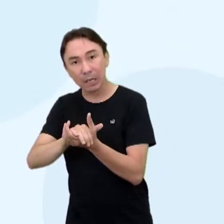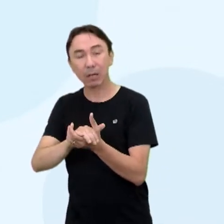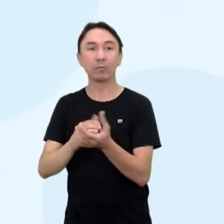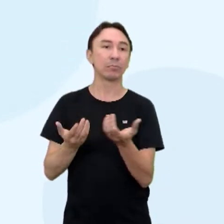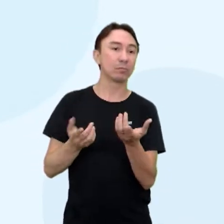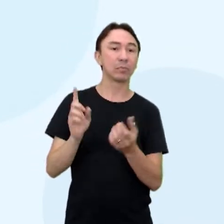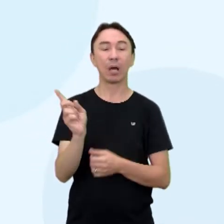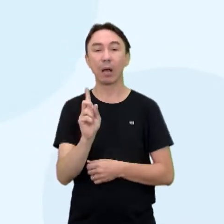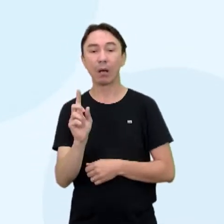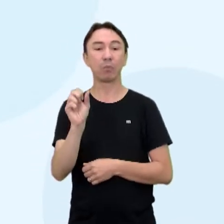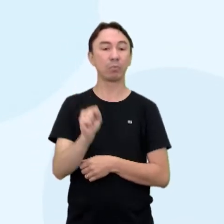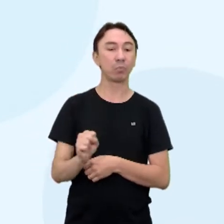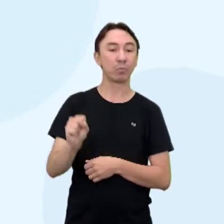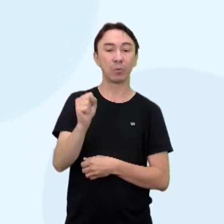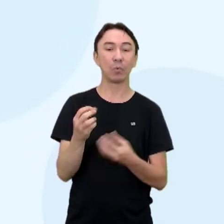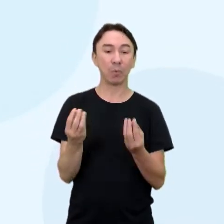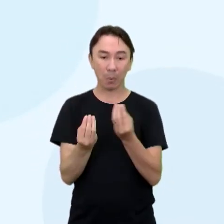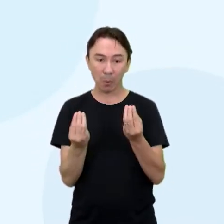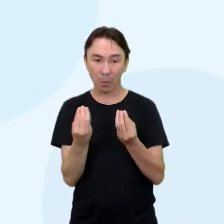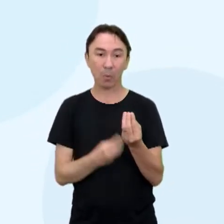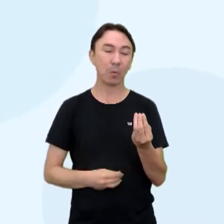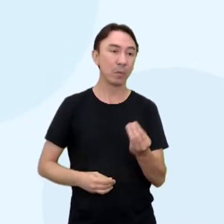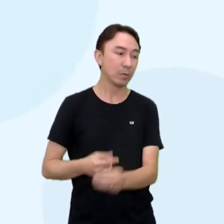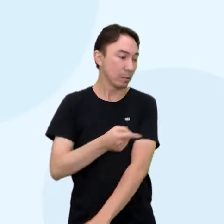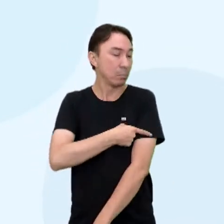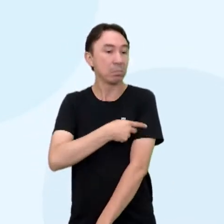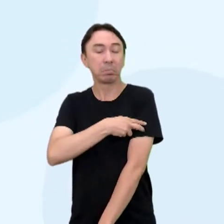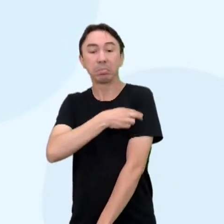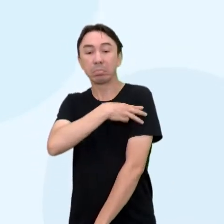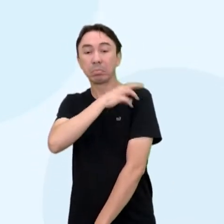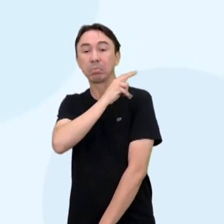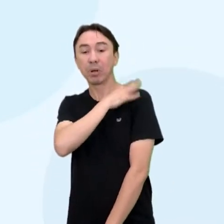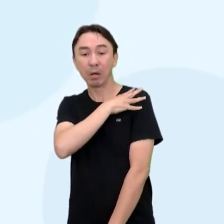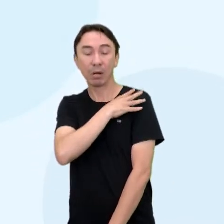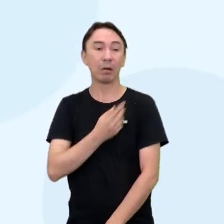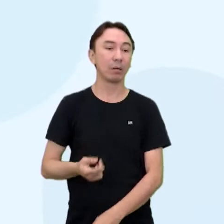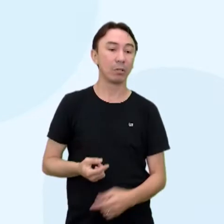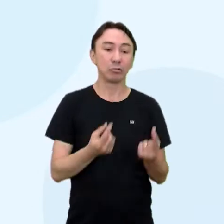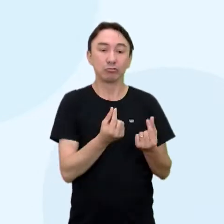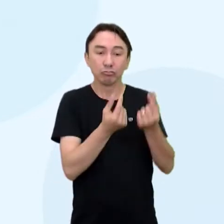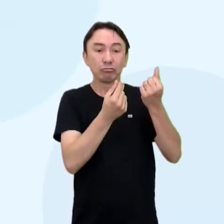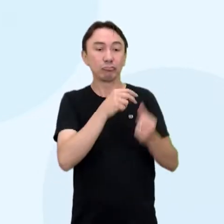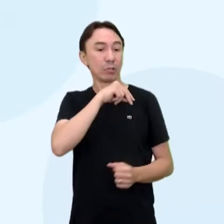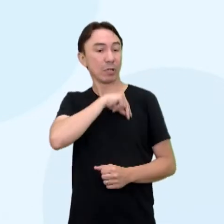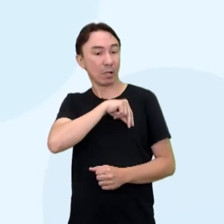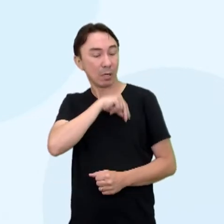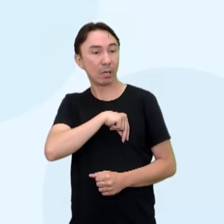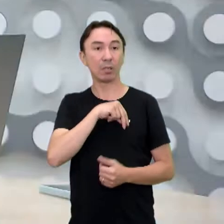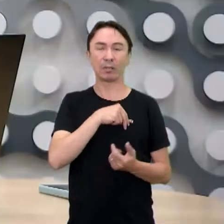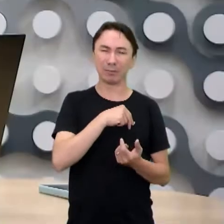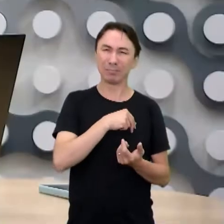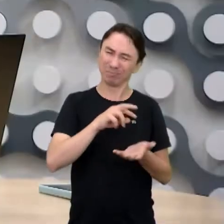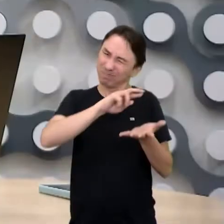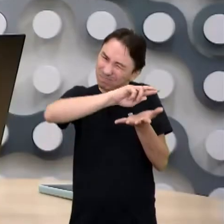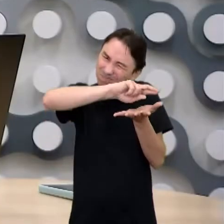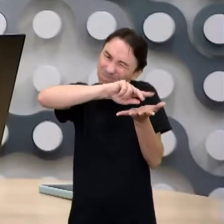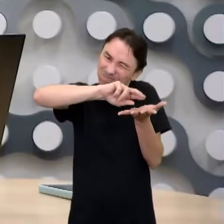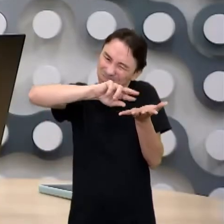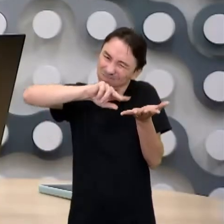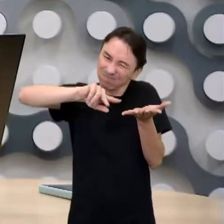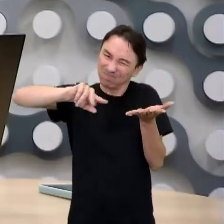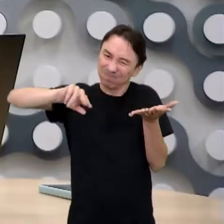e econômicas, renda e ocupação, entre outros, né? Então a gente está aí vendo